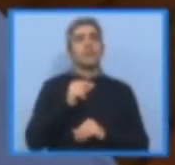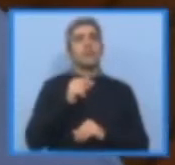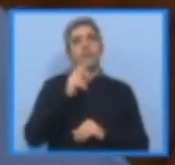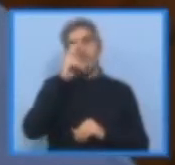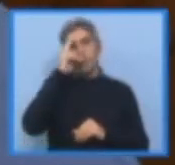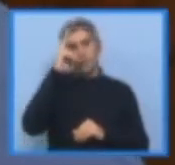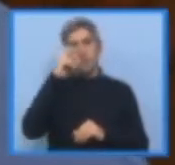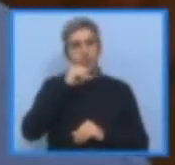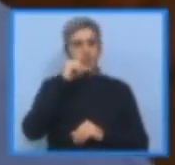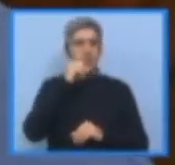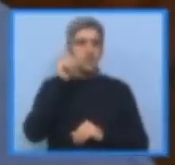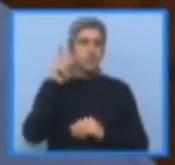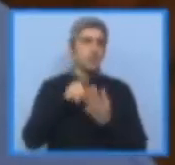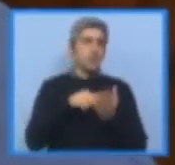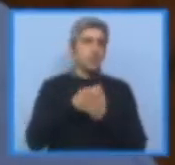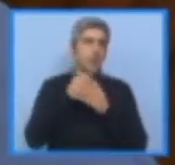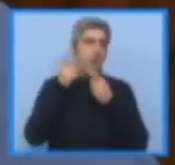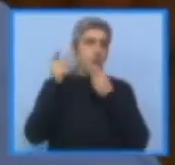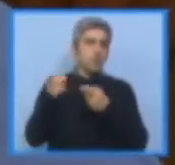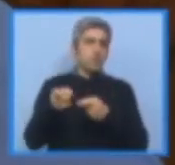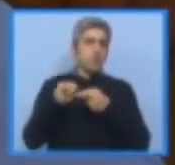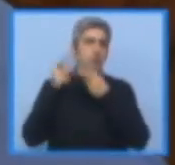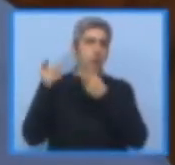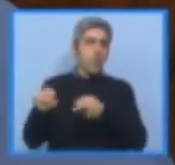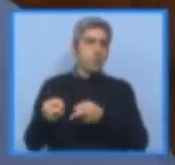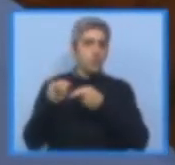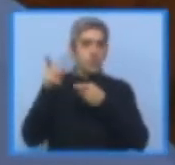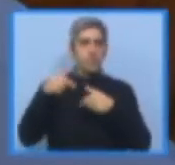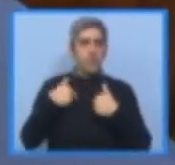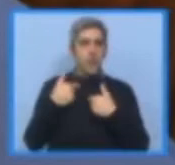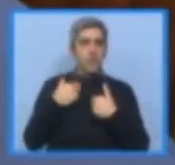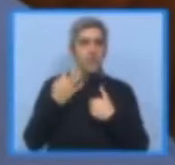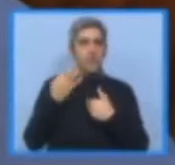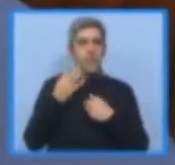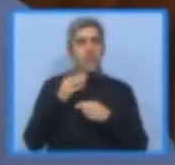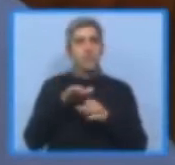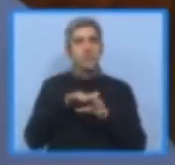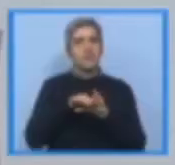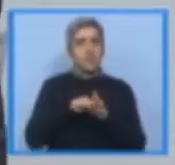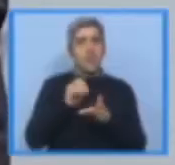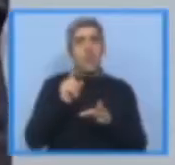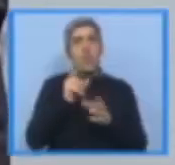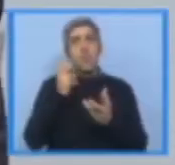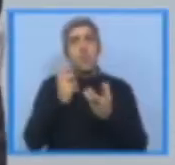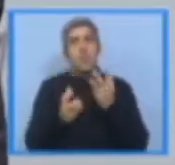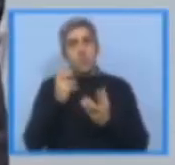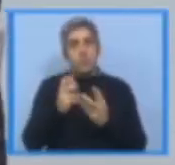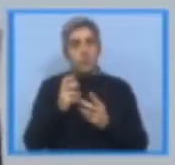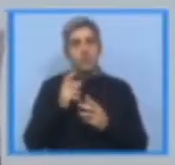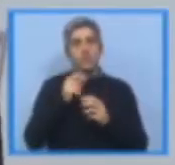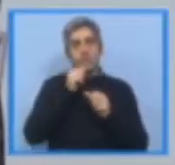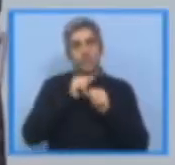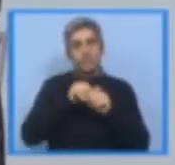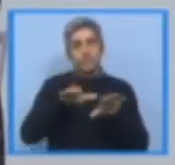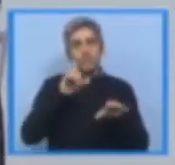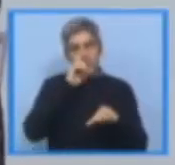é? A velha Rússia, sempre acusada, neste caso mais uma vez, de que ela própria teve intervenção ou não no espalhar